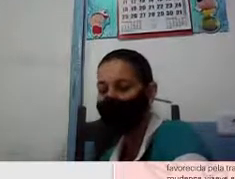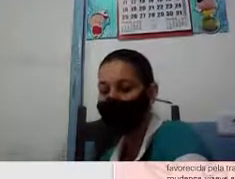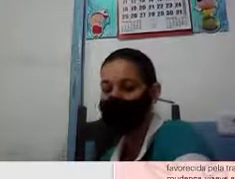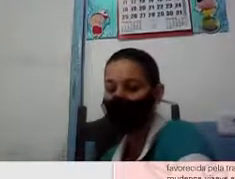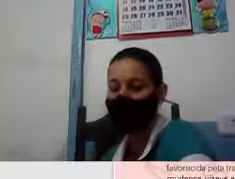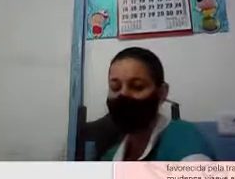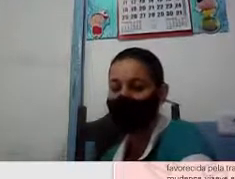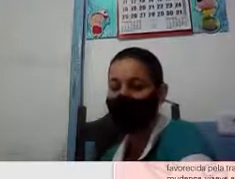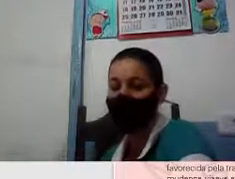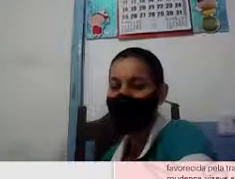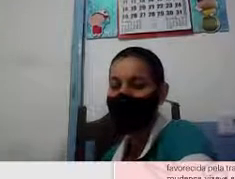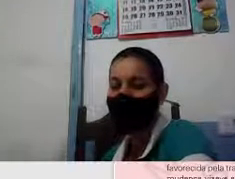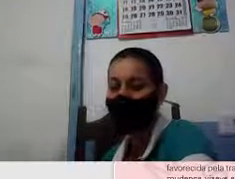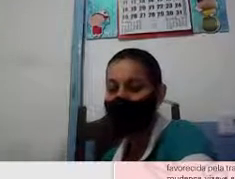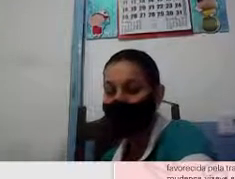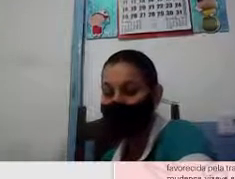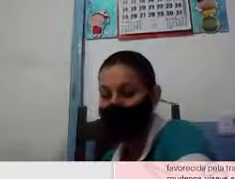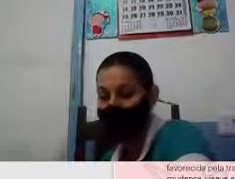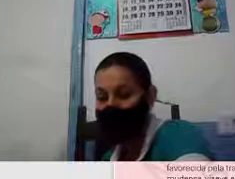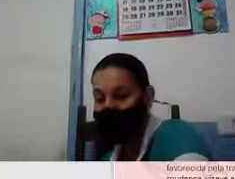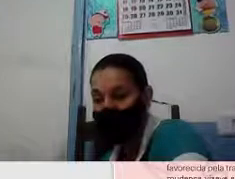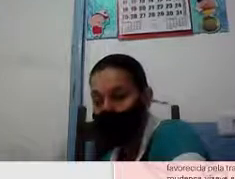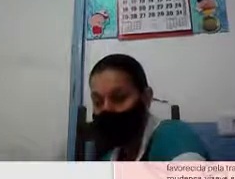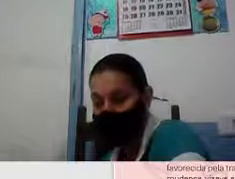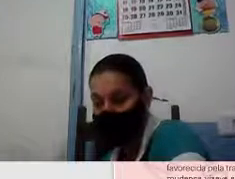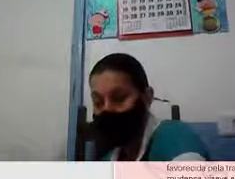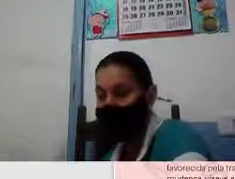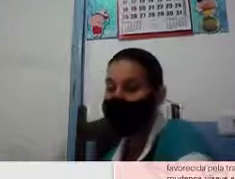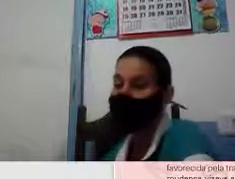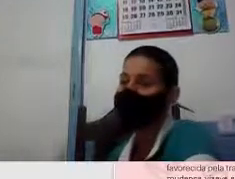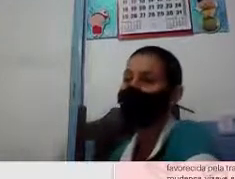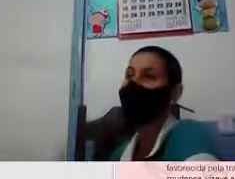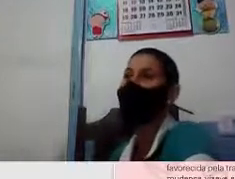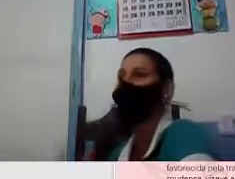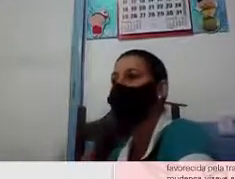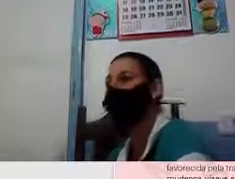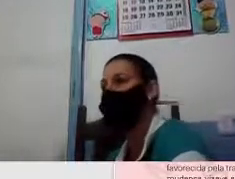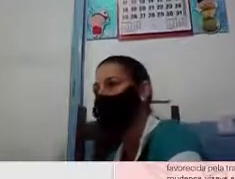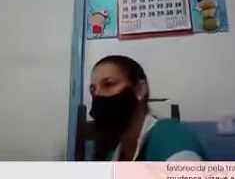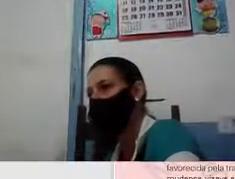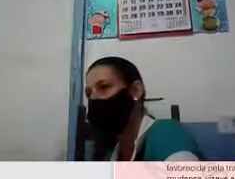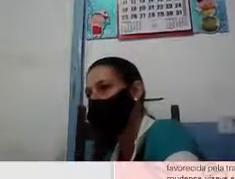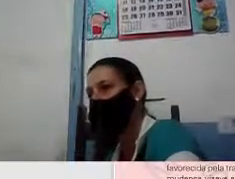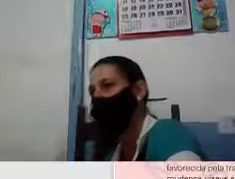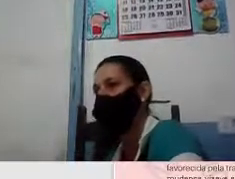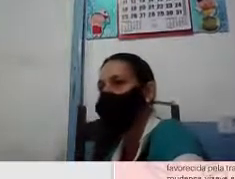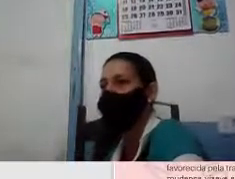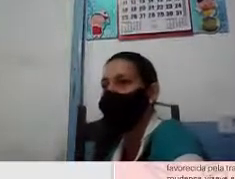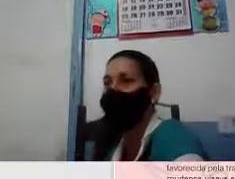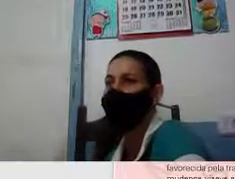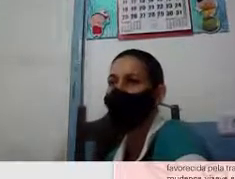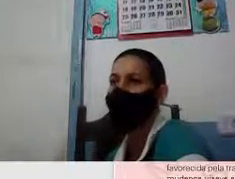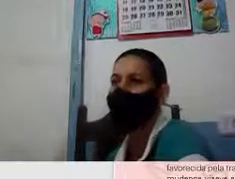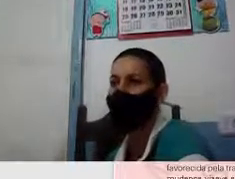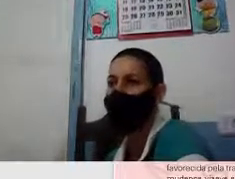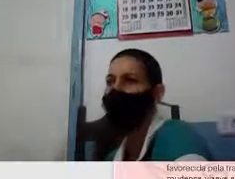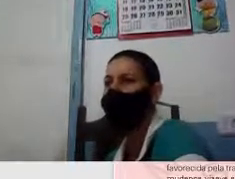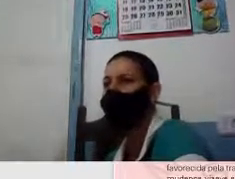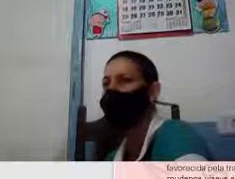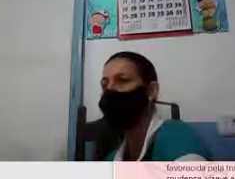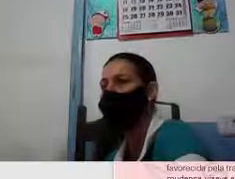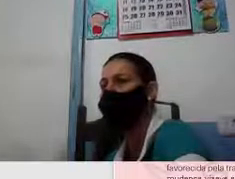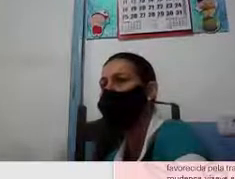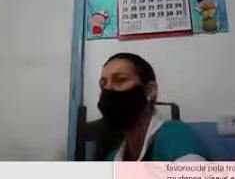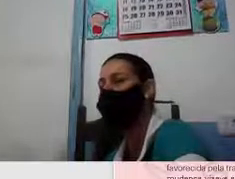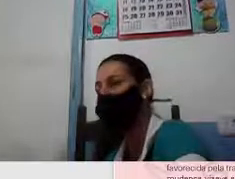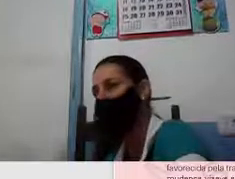linha reta, tá? Ele veio um período após o barroco, ele veio contra aquilo que o barroco dizia, que era o exagero, a exuberância. O